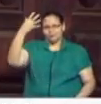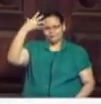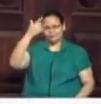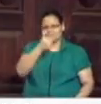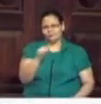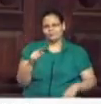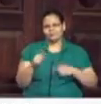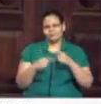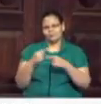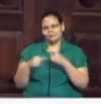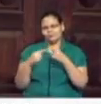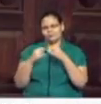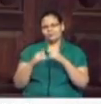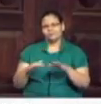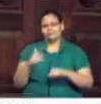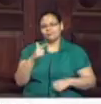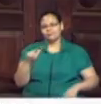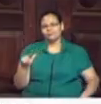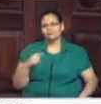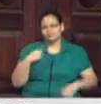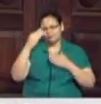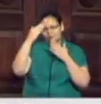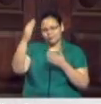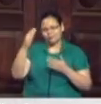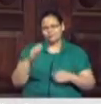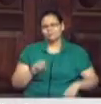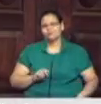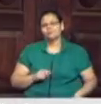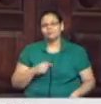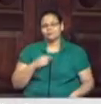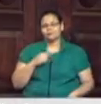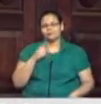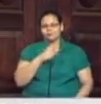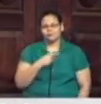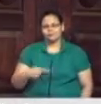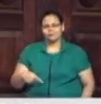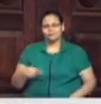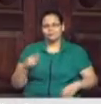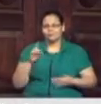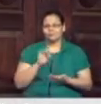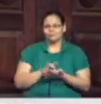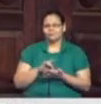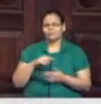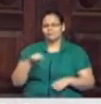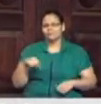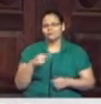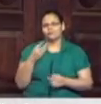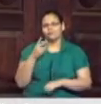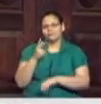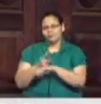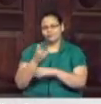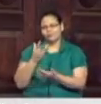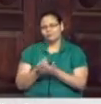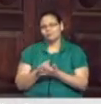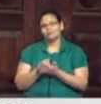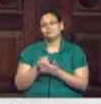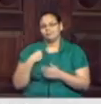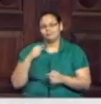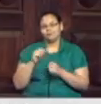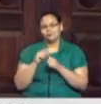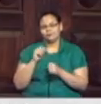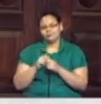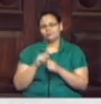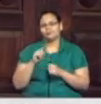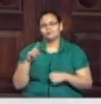gerações. Muito obrigado, deputado Valdec Carneiro. Obrigado, senhor presidente. Obrigado, deputado Osório. É verdade, ontem fizemos esse registro aqui da tribuna eu fiz, o